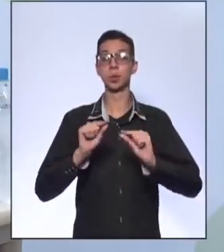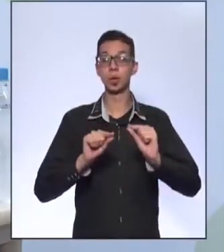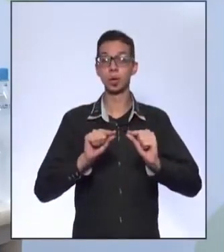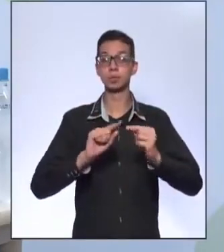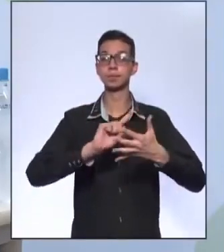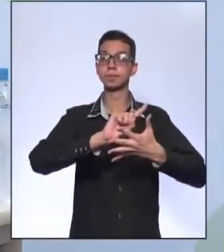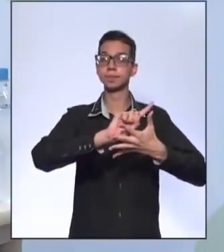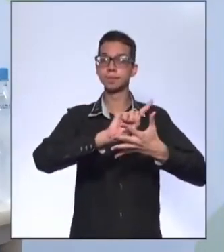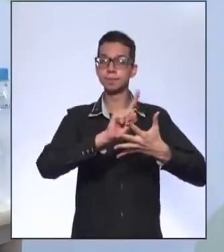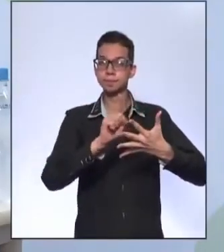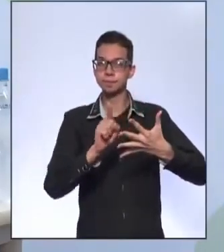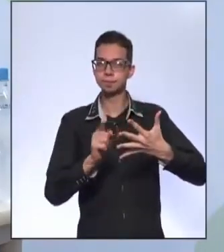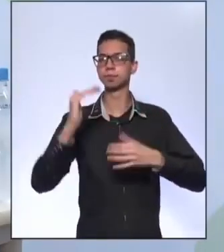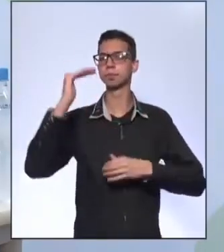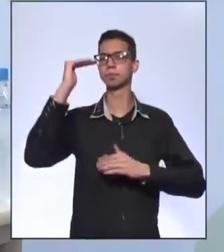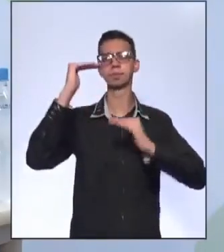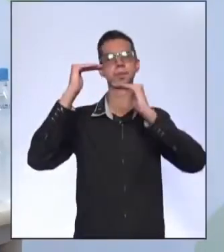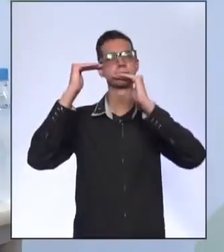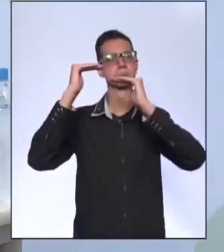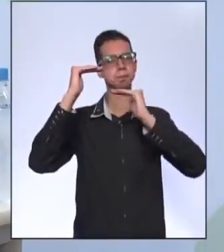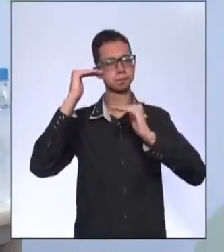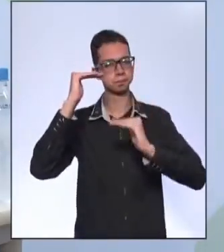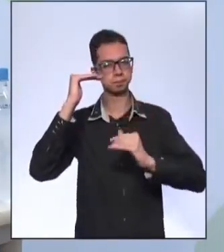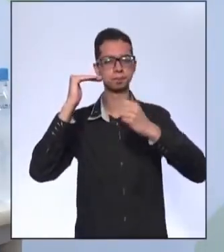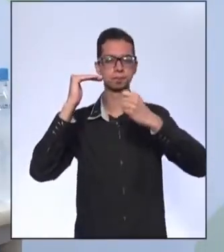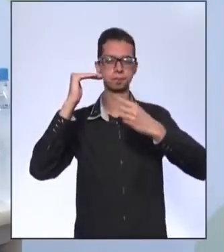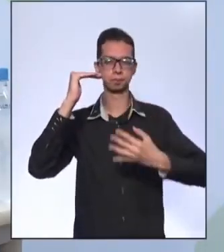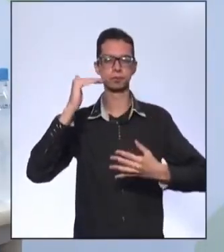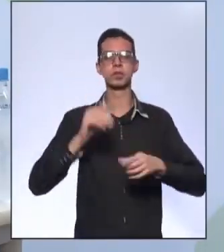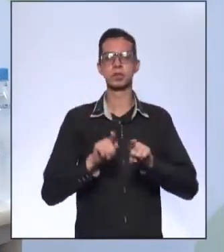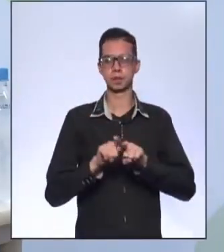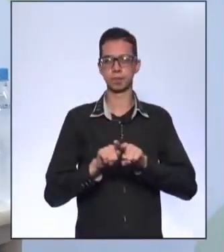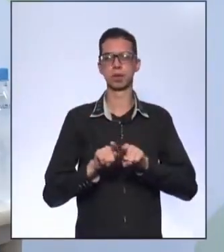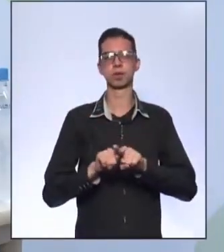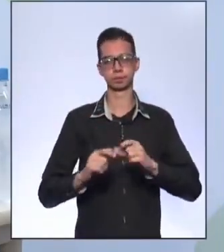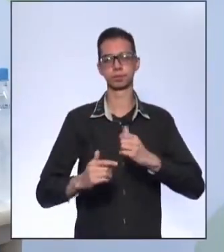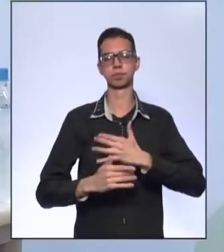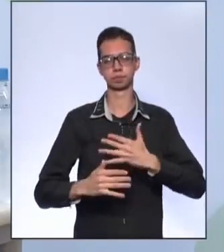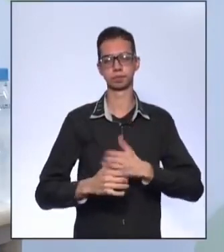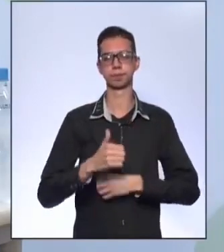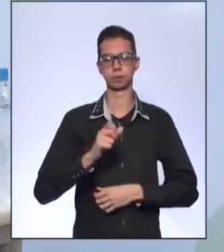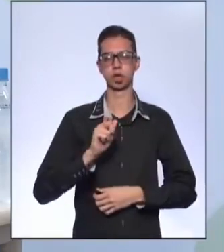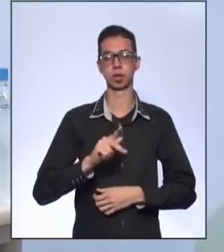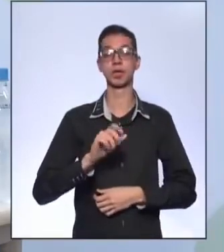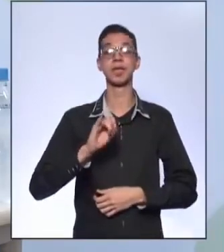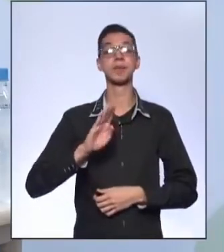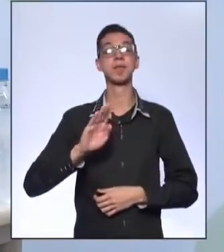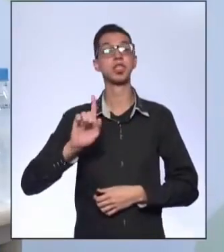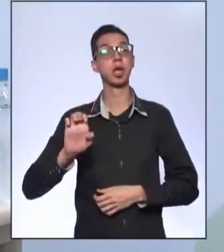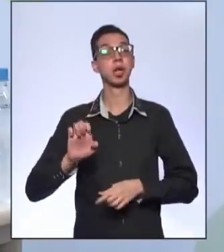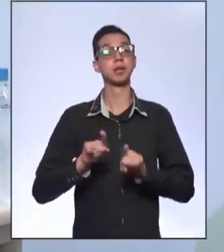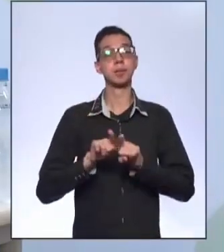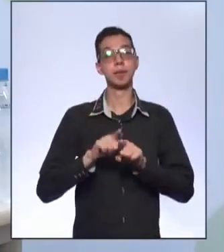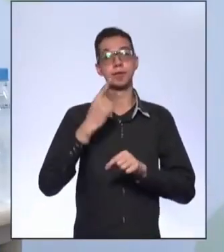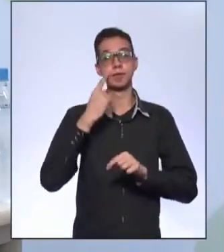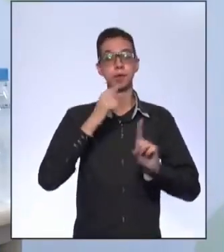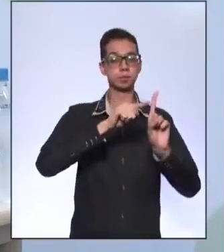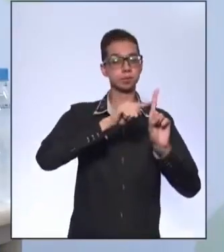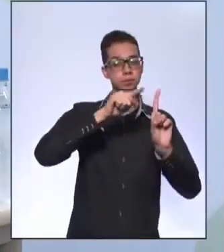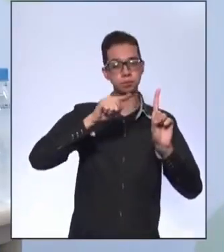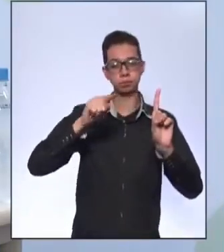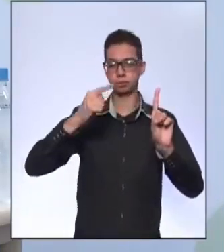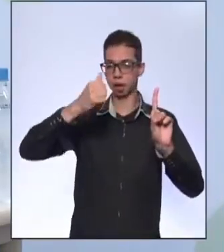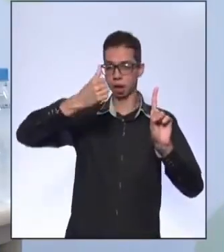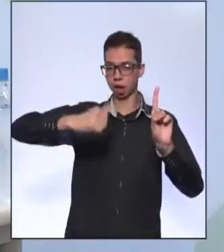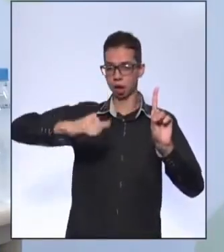segue esses quatro critérios segue também outras cara É né Pois é questões de aeroportos né que